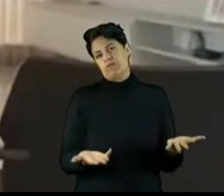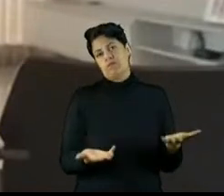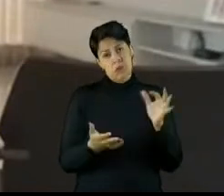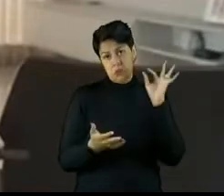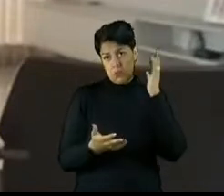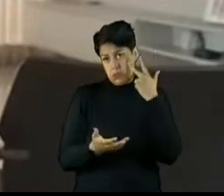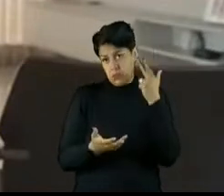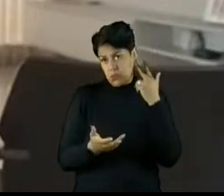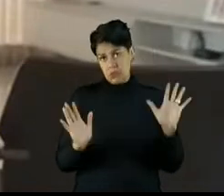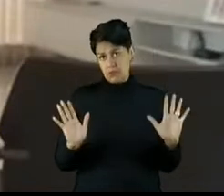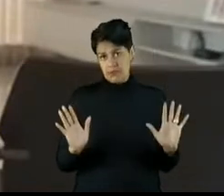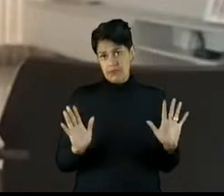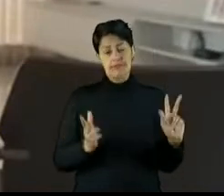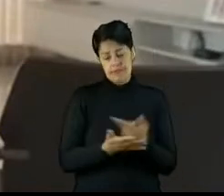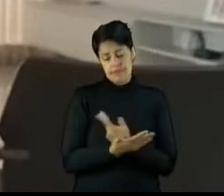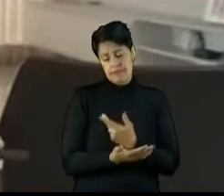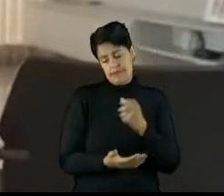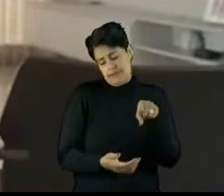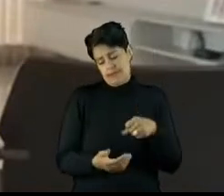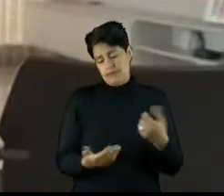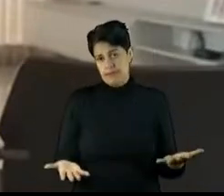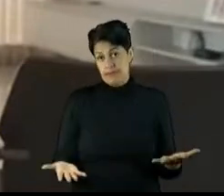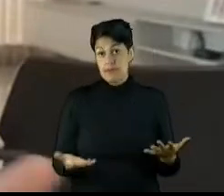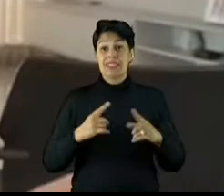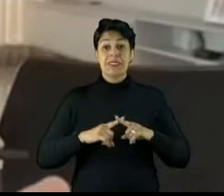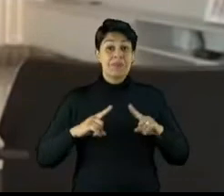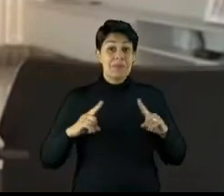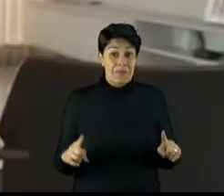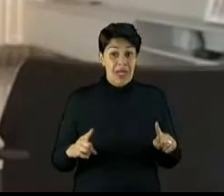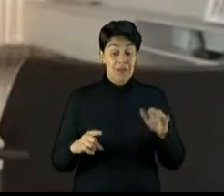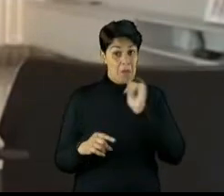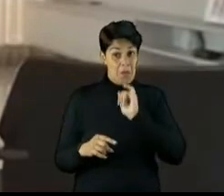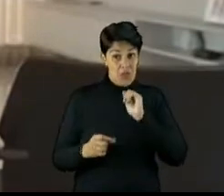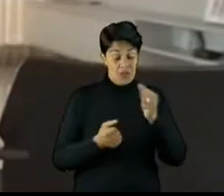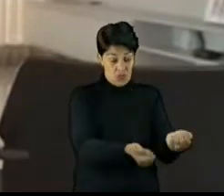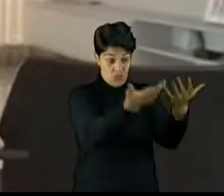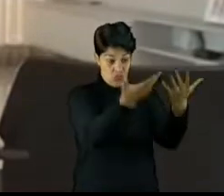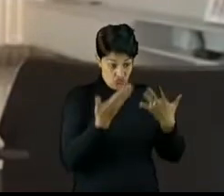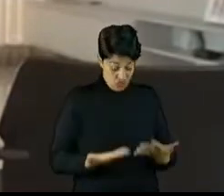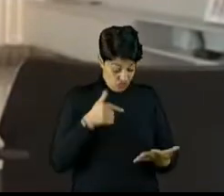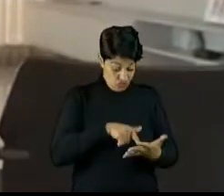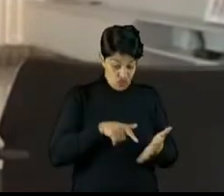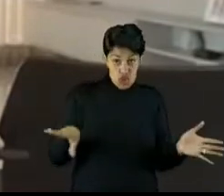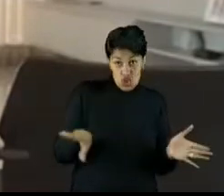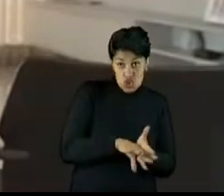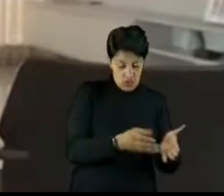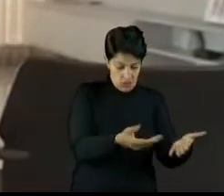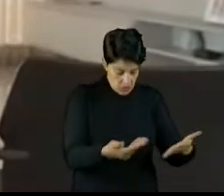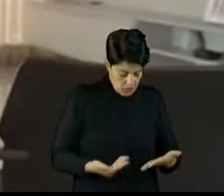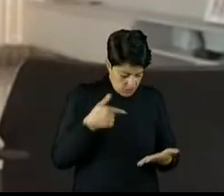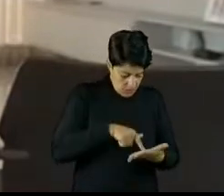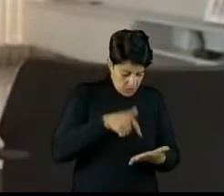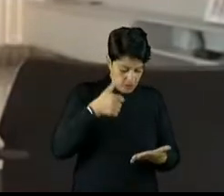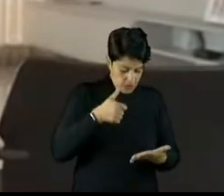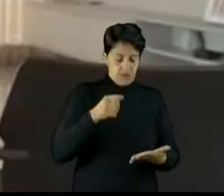ficar o ida e volta, porque olha, esse processo, por exemplo, chegou aqui em meados de janeiro, foi modificado em março, e aí foi, na verdade, só